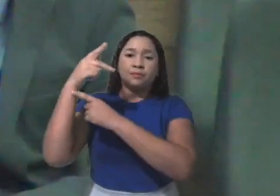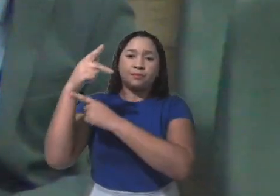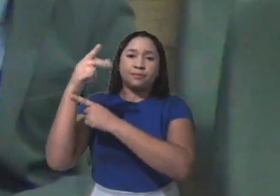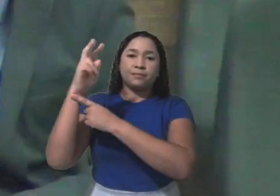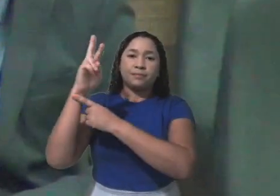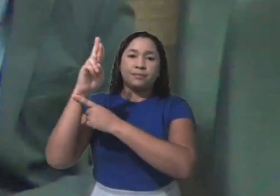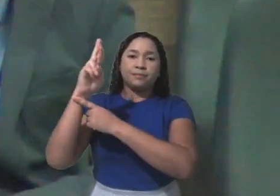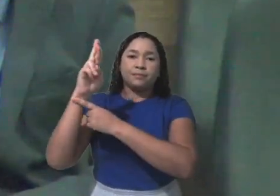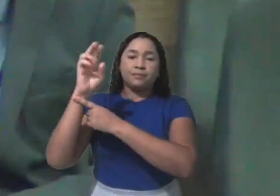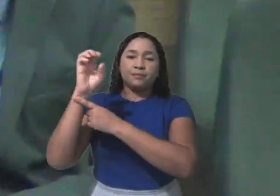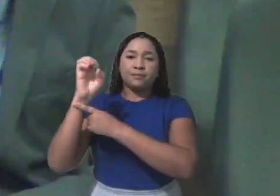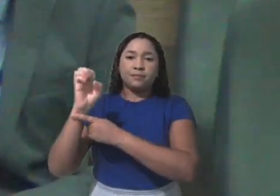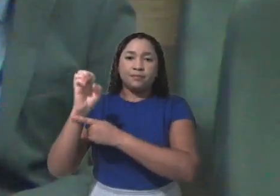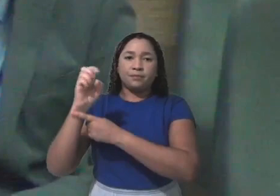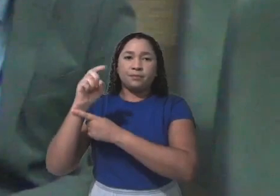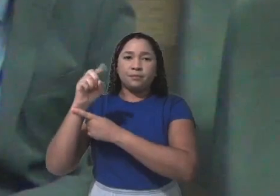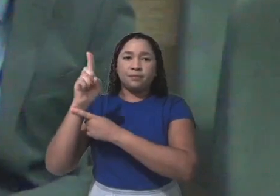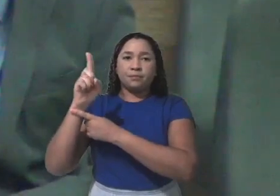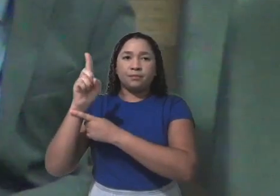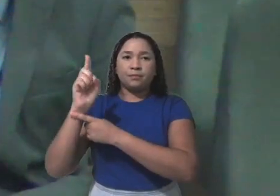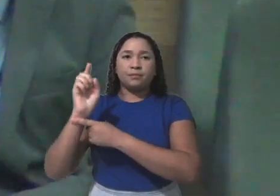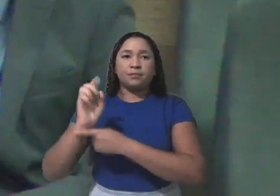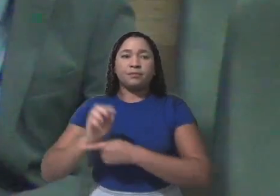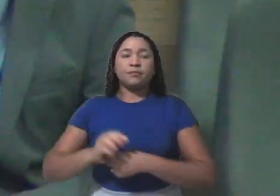Fundamentos, leia o primeiro tópico.